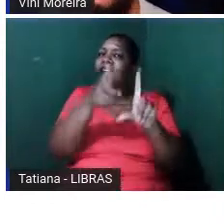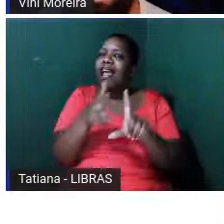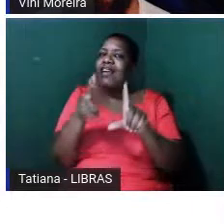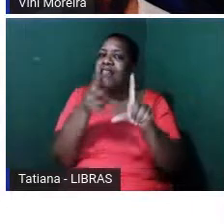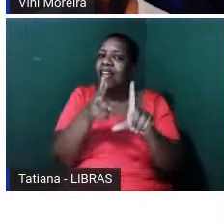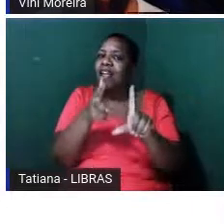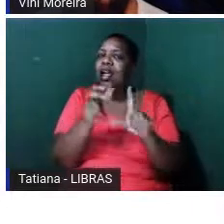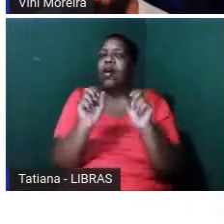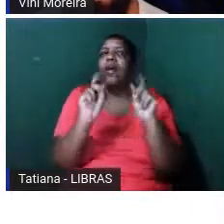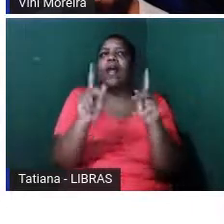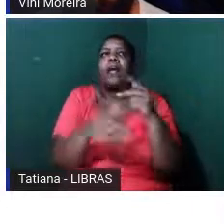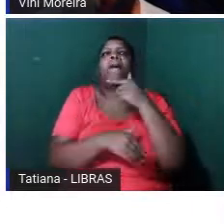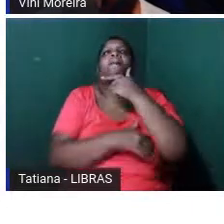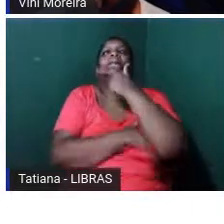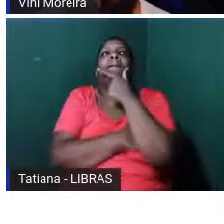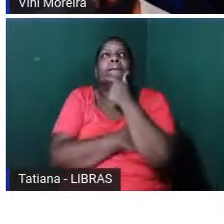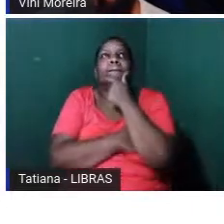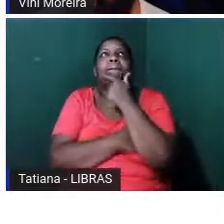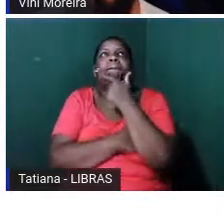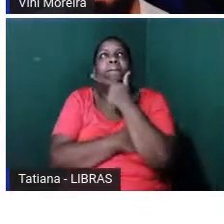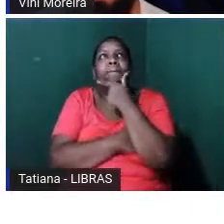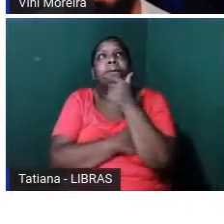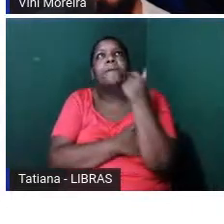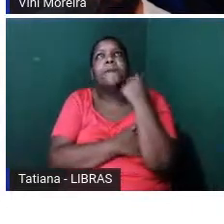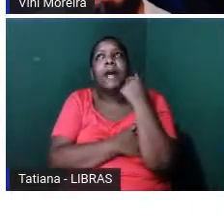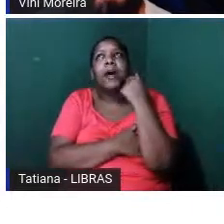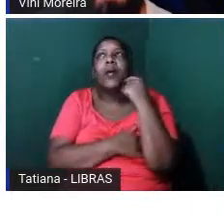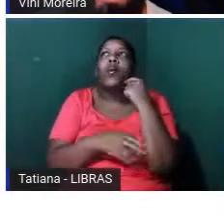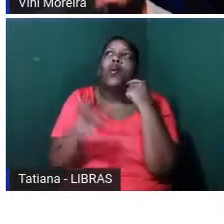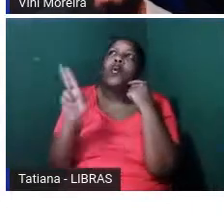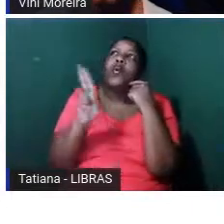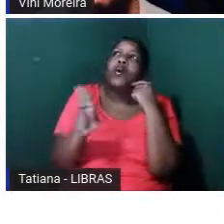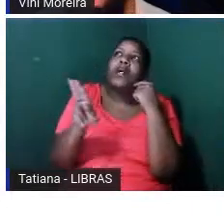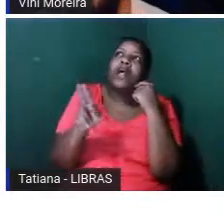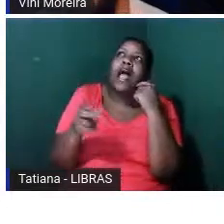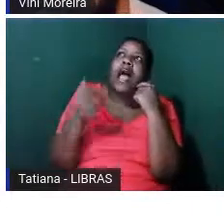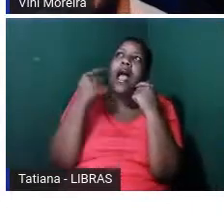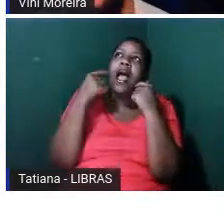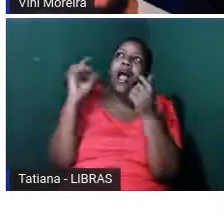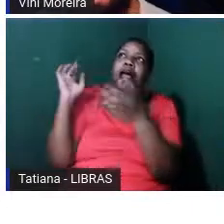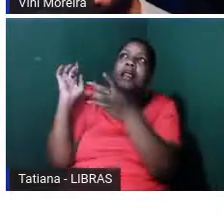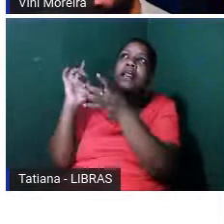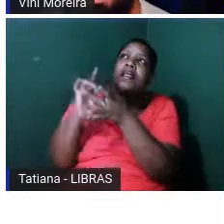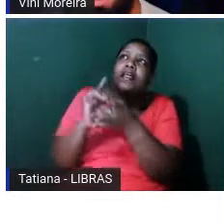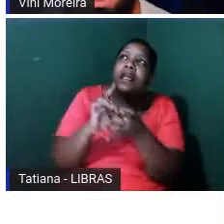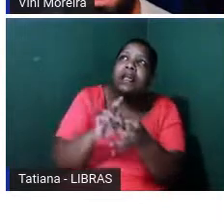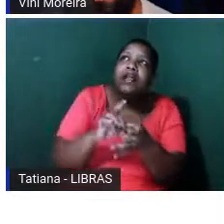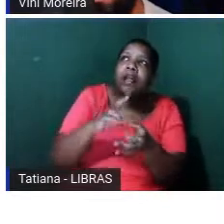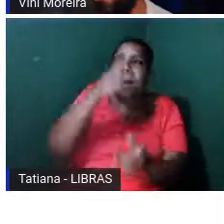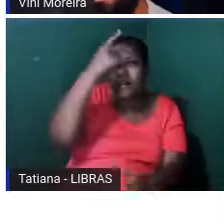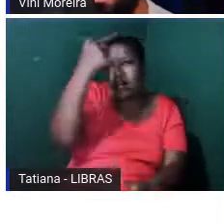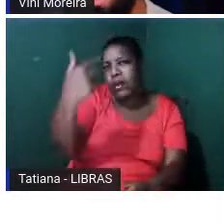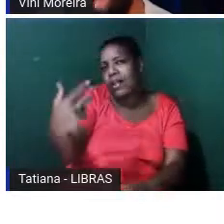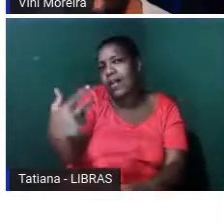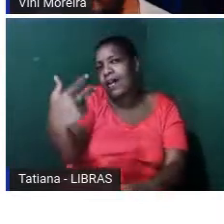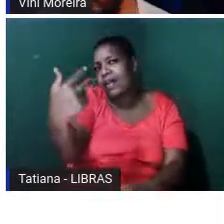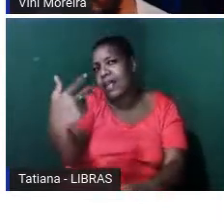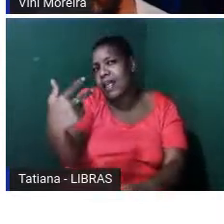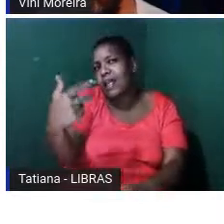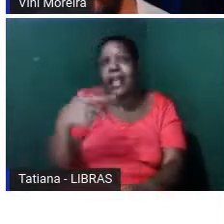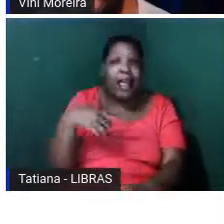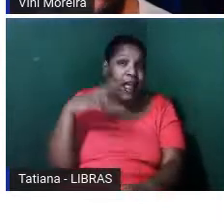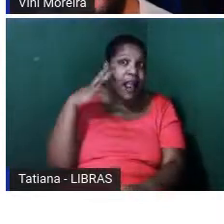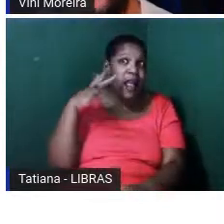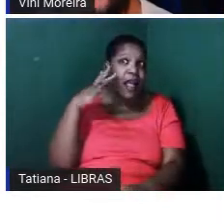tá Que tipo de coisa eu posso usar para criar esse contexto para quem está assistindo deixar